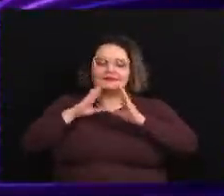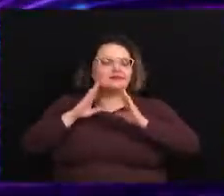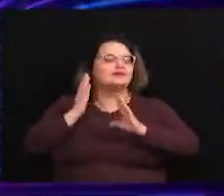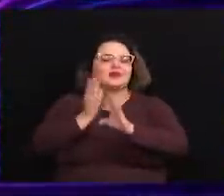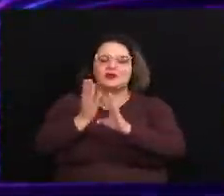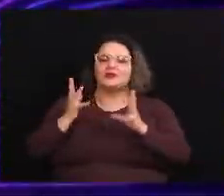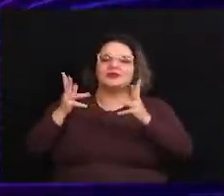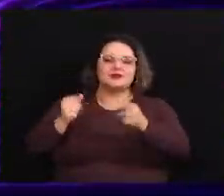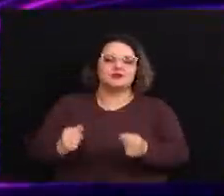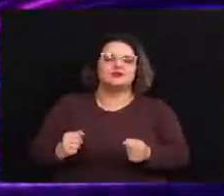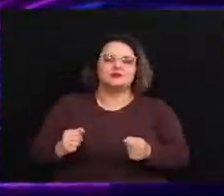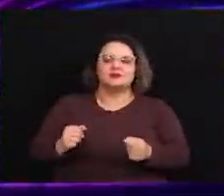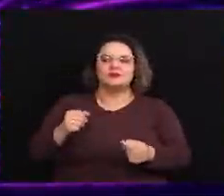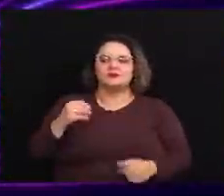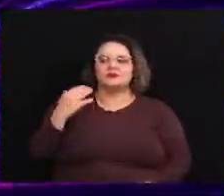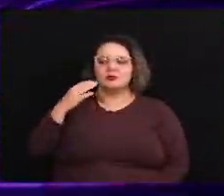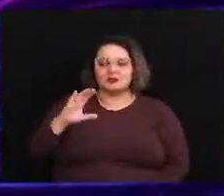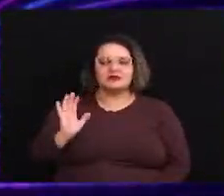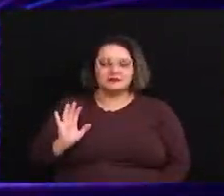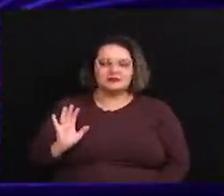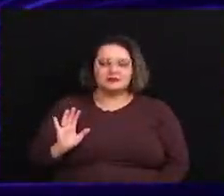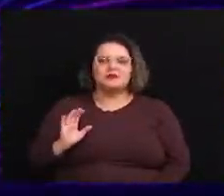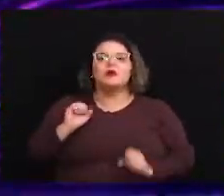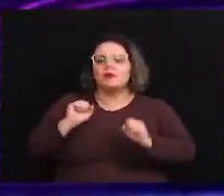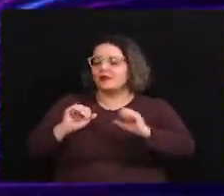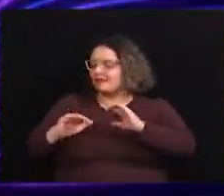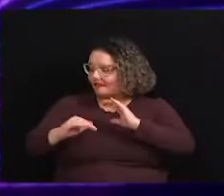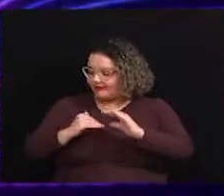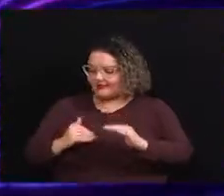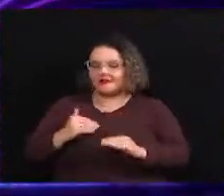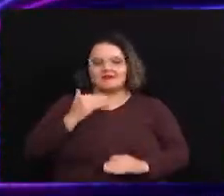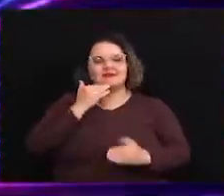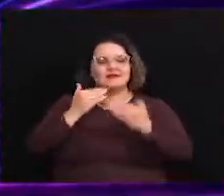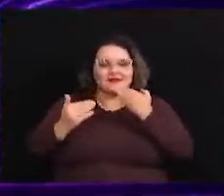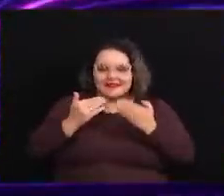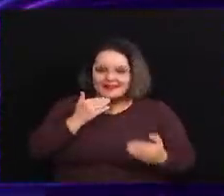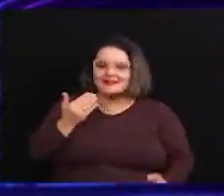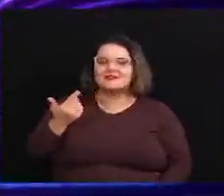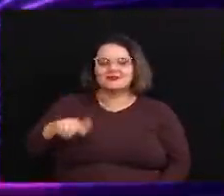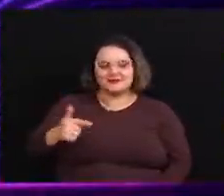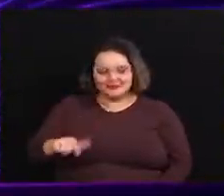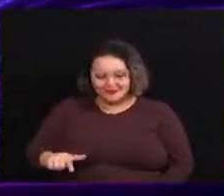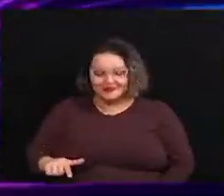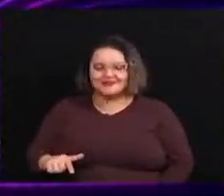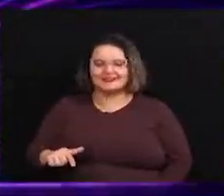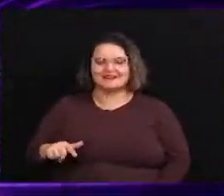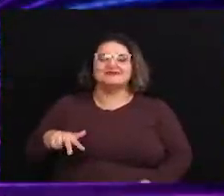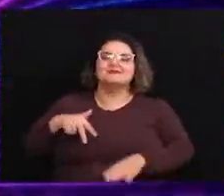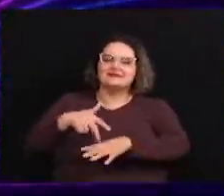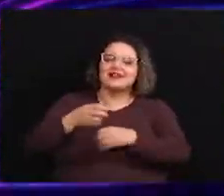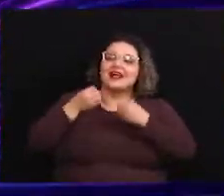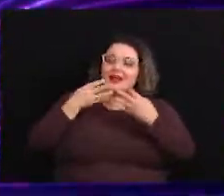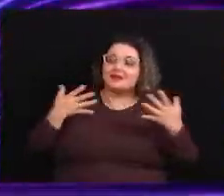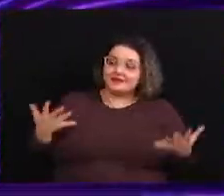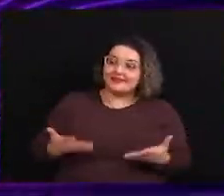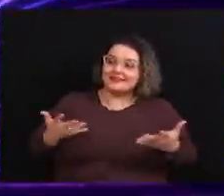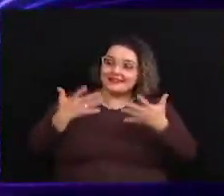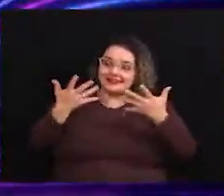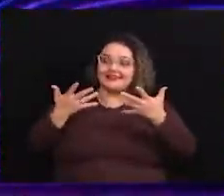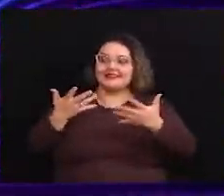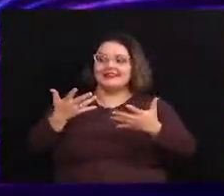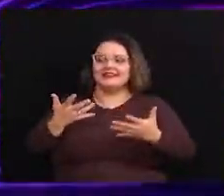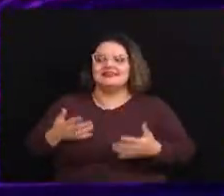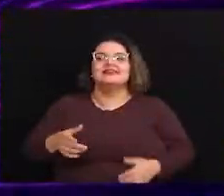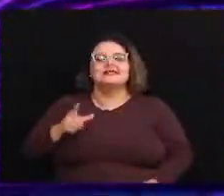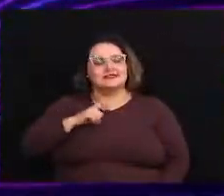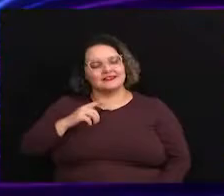outras redes lá, tá tudo lá, né? E pode me mandar mensagem, pode me cobrar mesmo continuação, gente, que é bom que eu tenho um incentivo, né? Eu